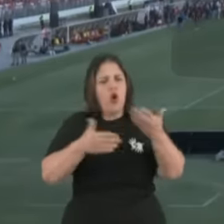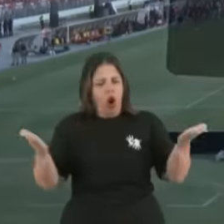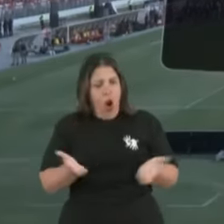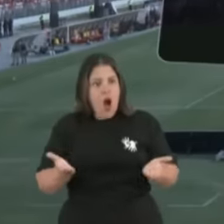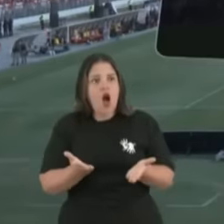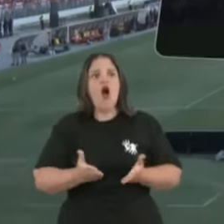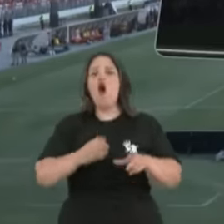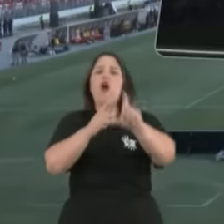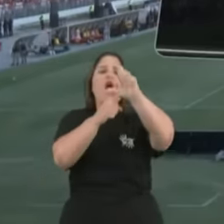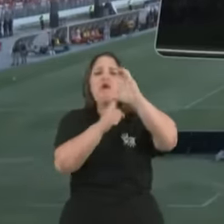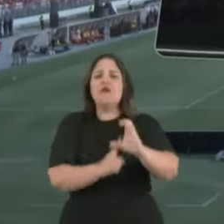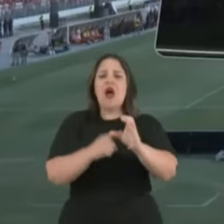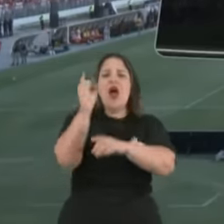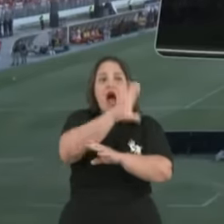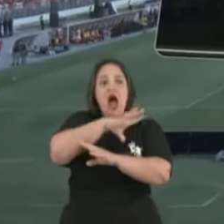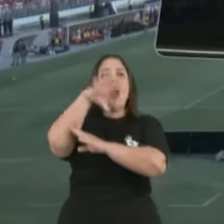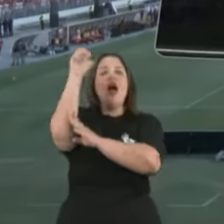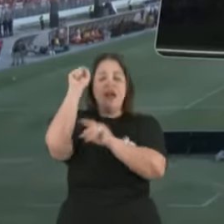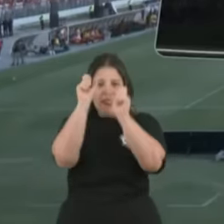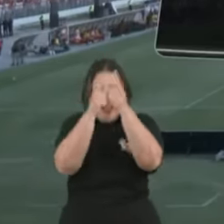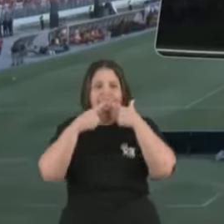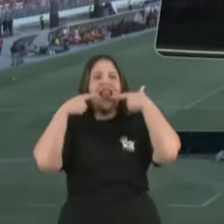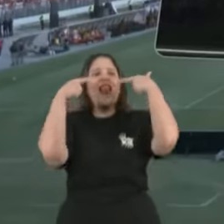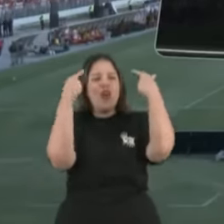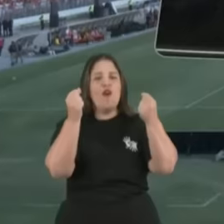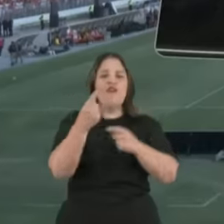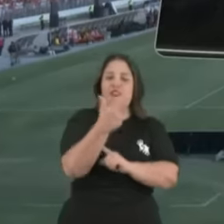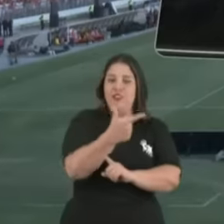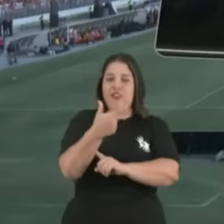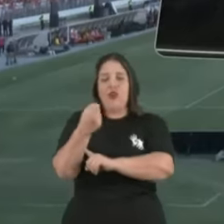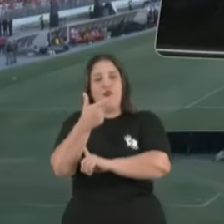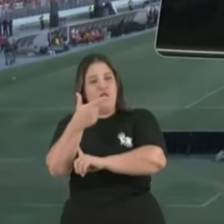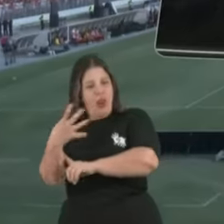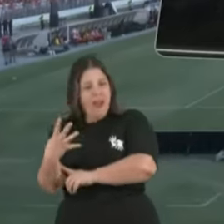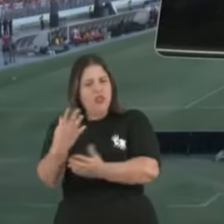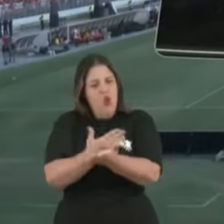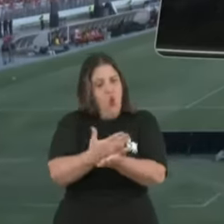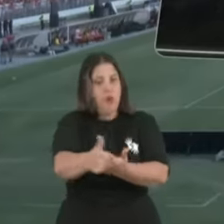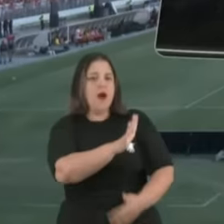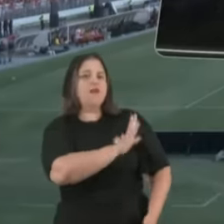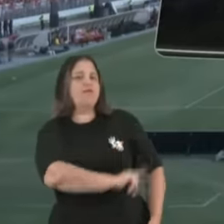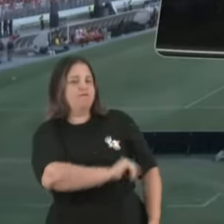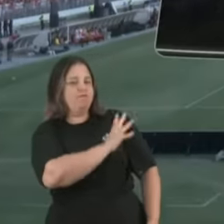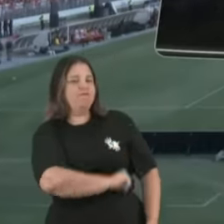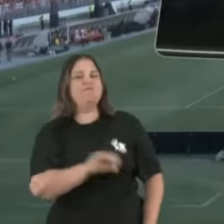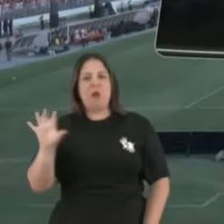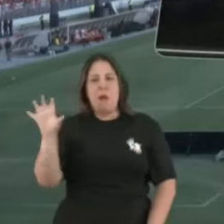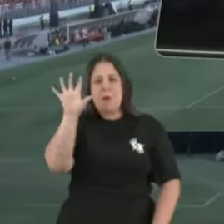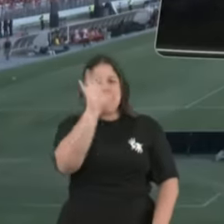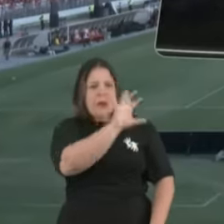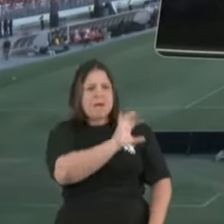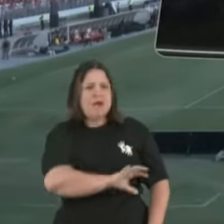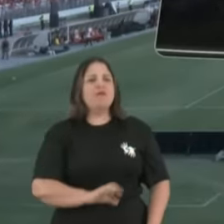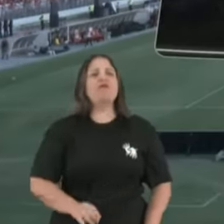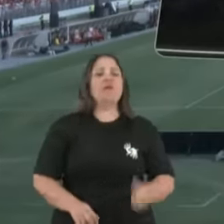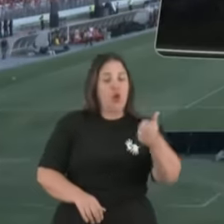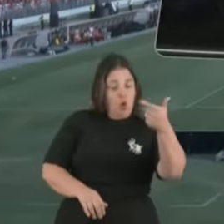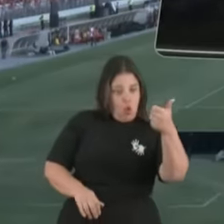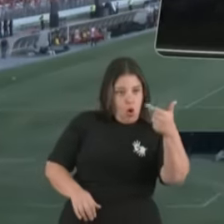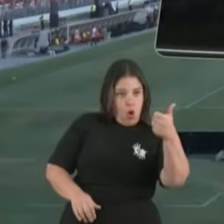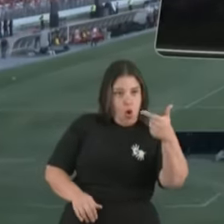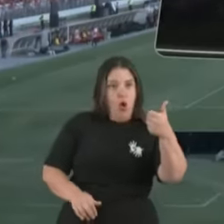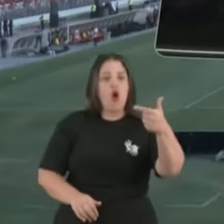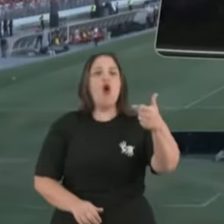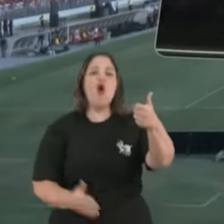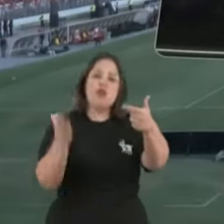campeão alagoano 2024, começando com os donos da casa, o time do CRB, que vem a campo com 12, Matheus Albino, 32,